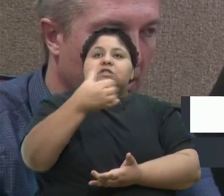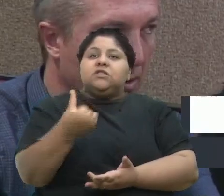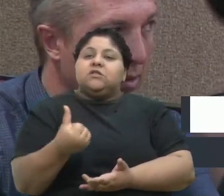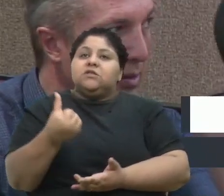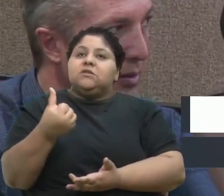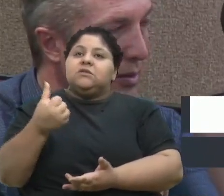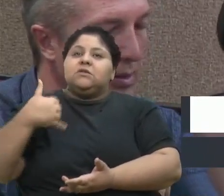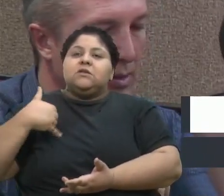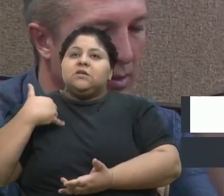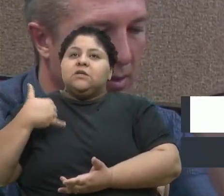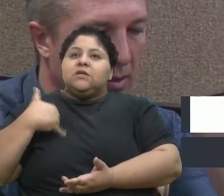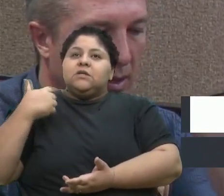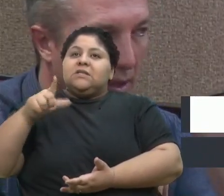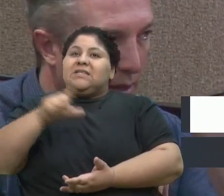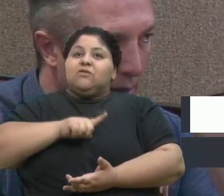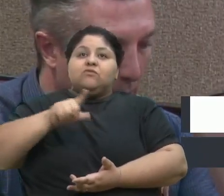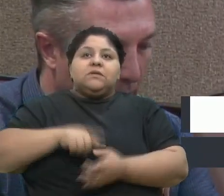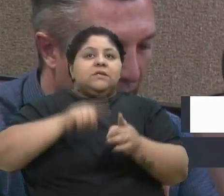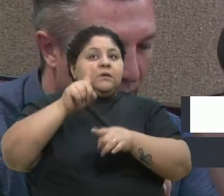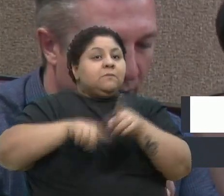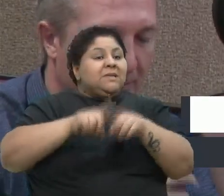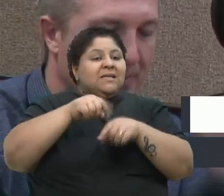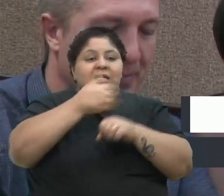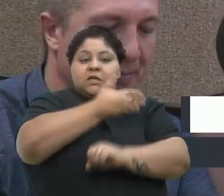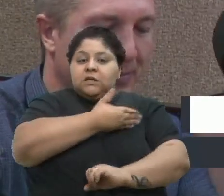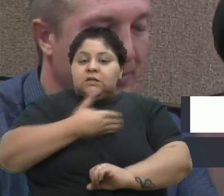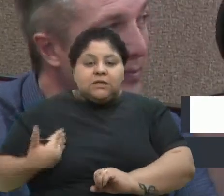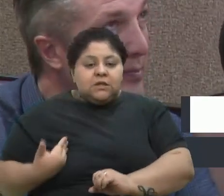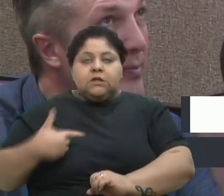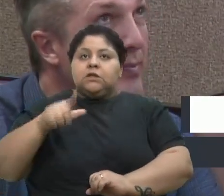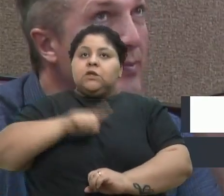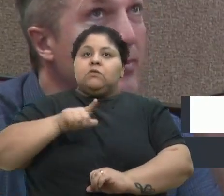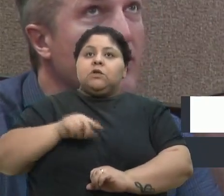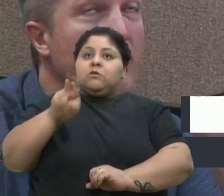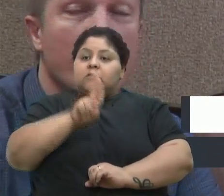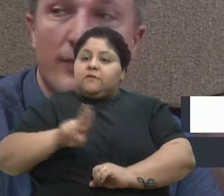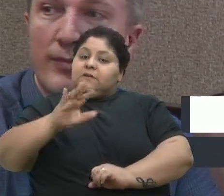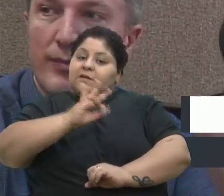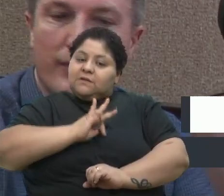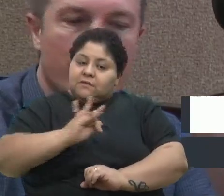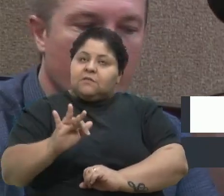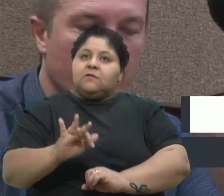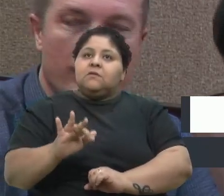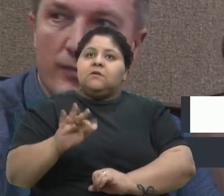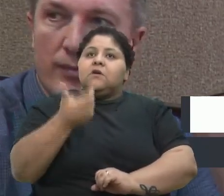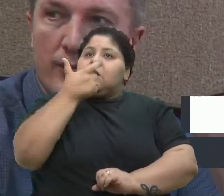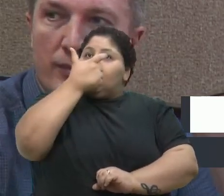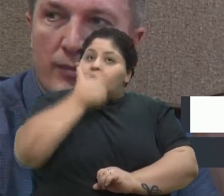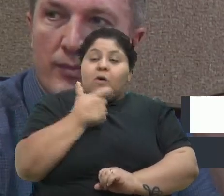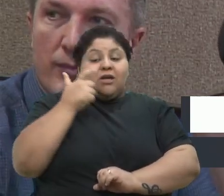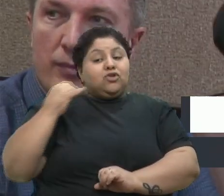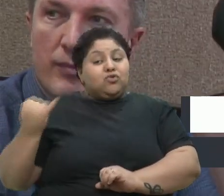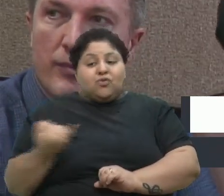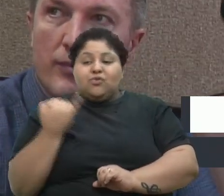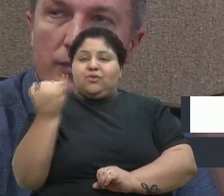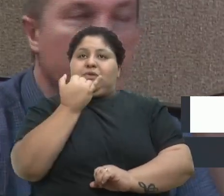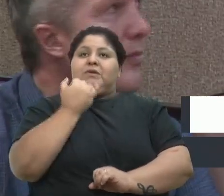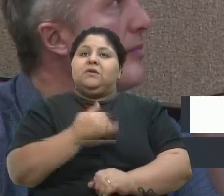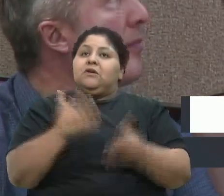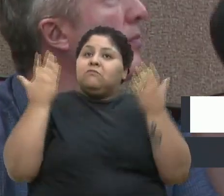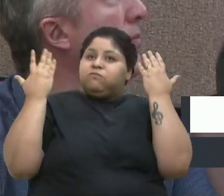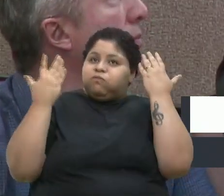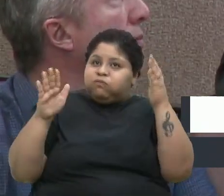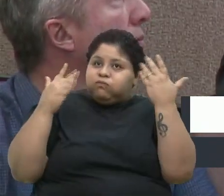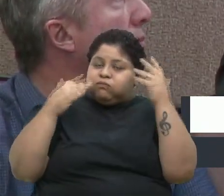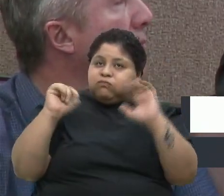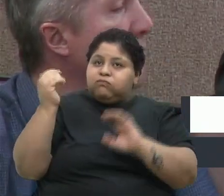um raio do mercado público. Não temos uma universidade federal. E eu acho muito importante, parabéns aí à